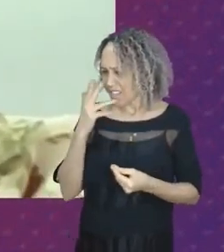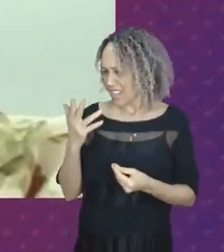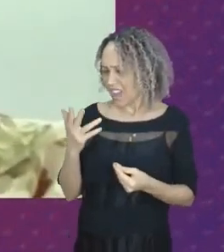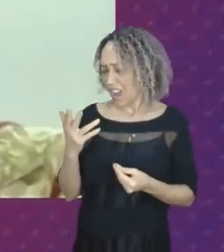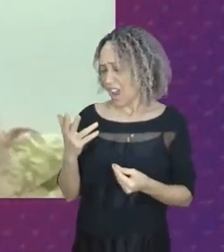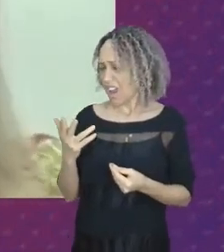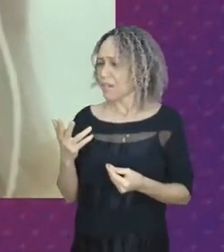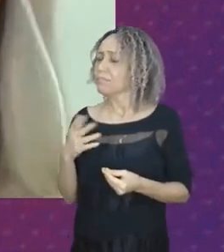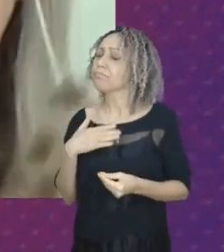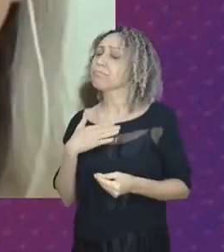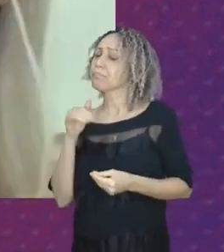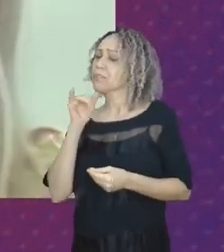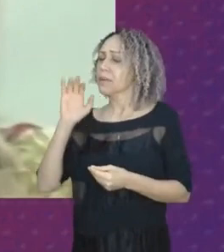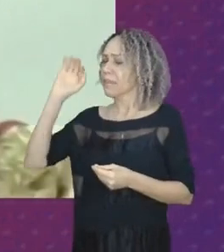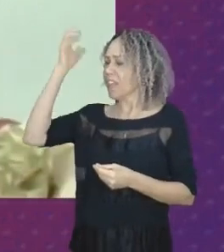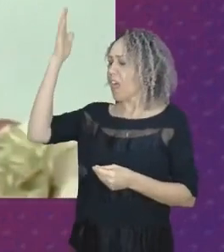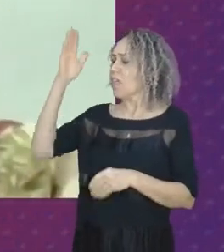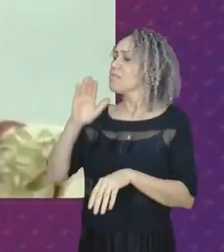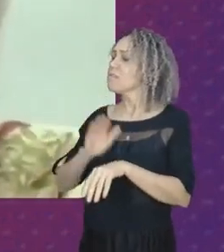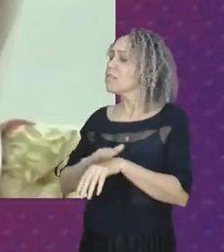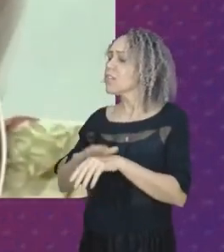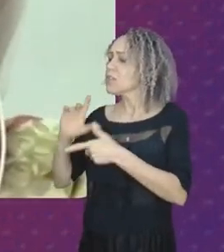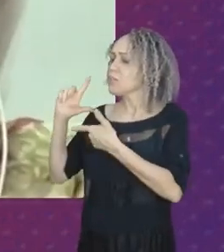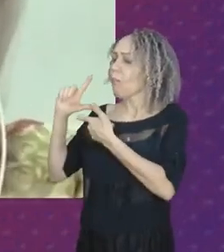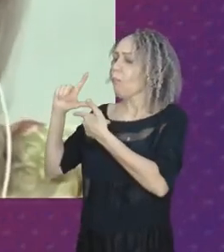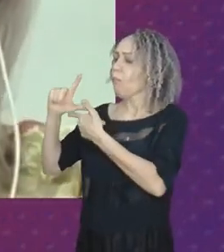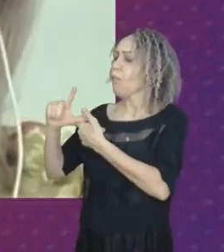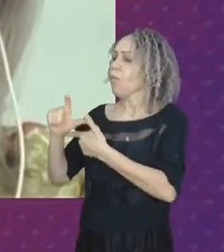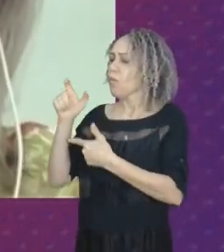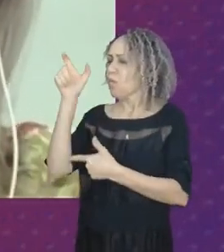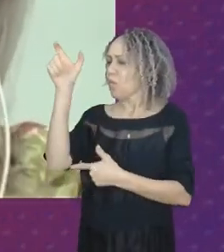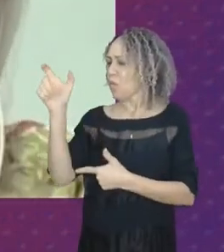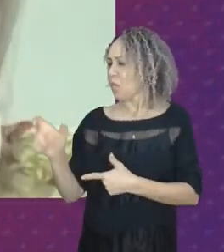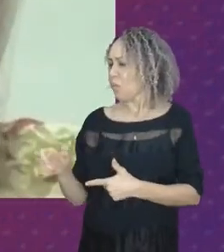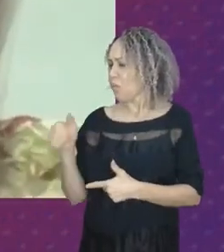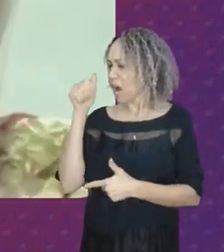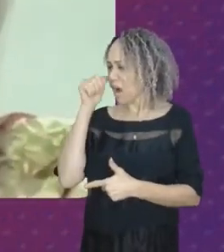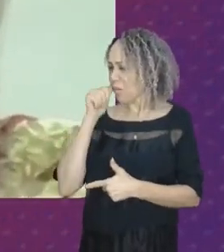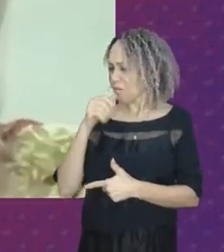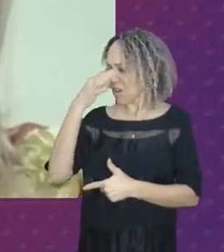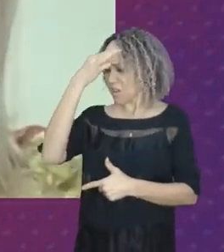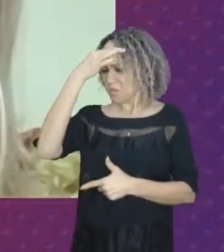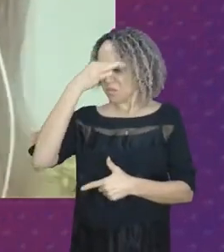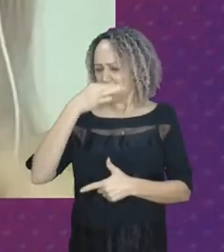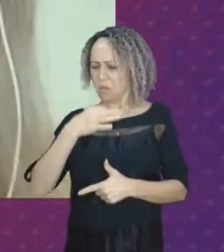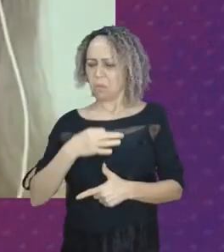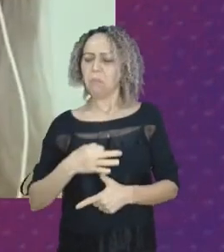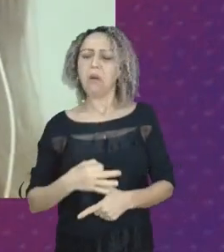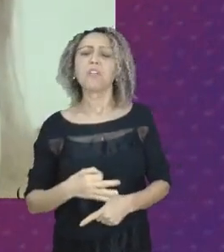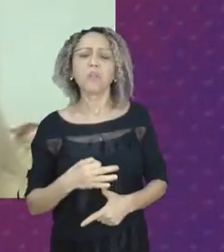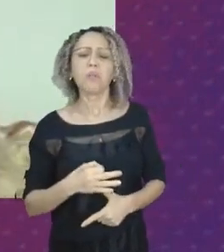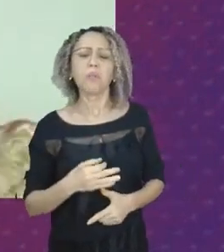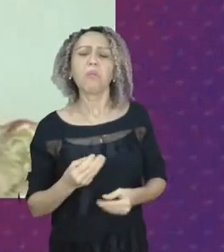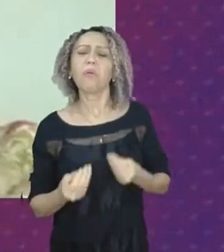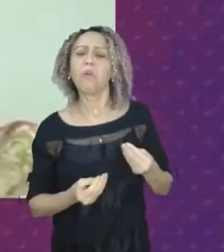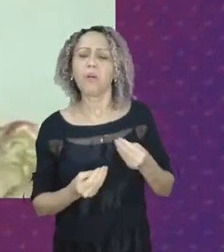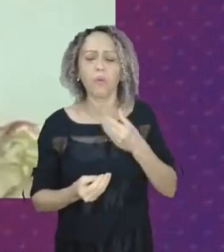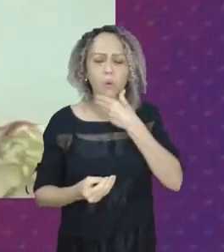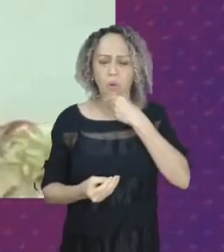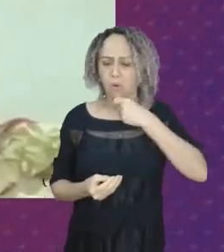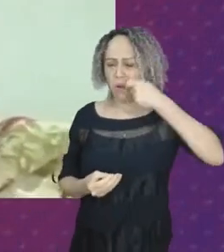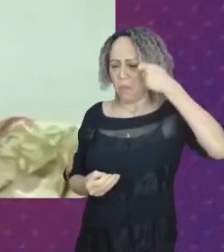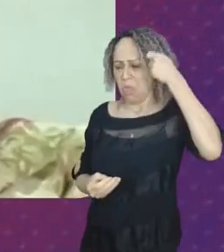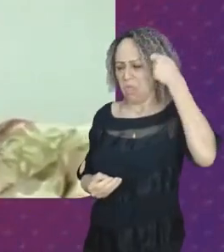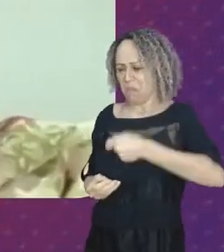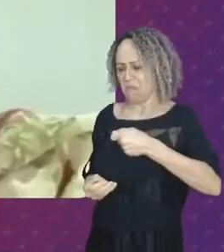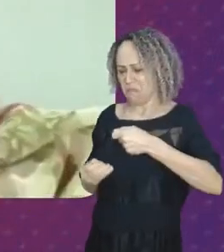de uma mulher, o que a sociedade espera ela, a partir da visão masculina de subordinação da